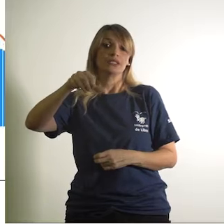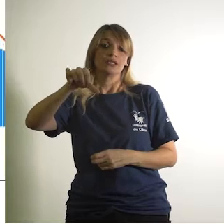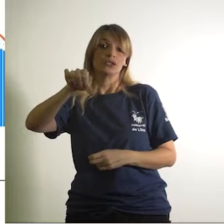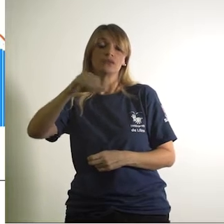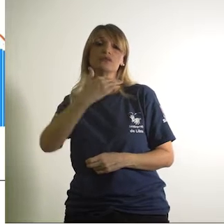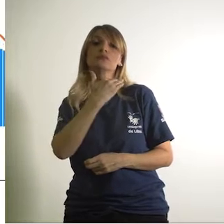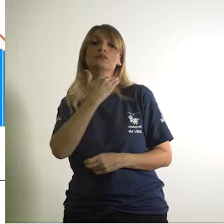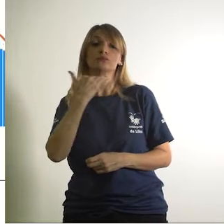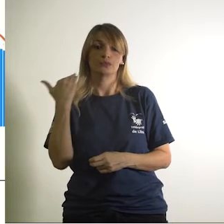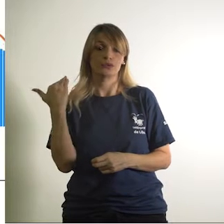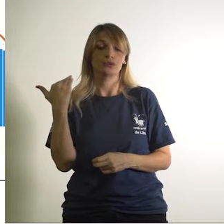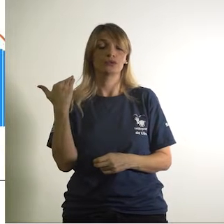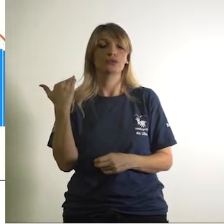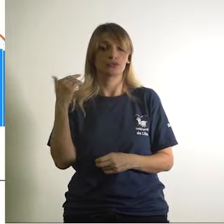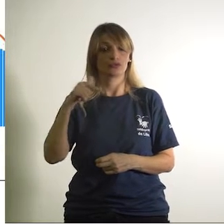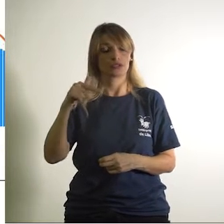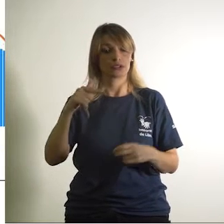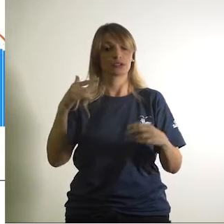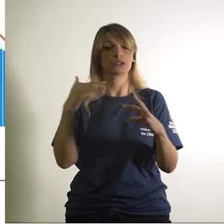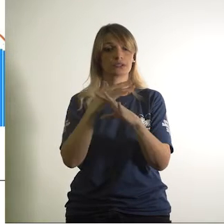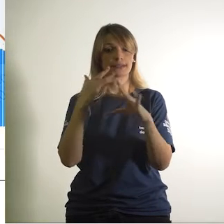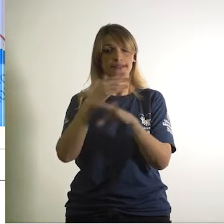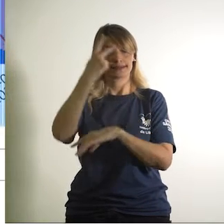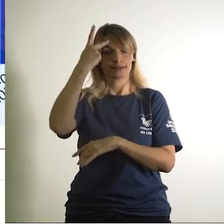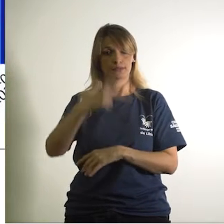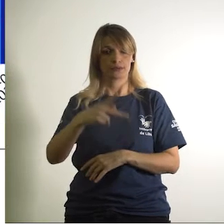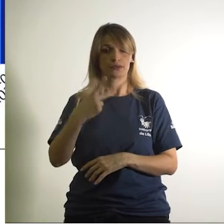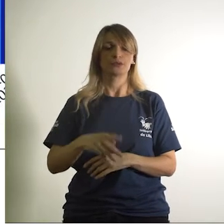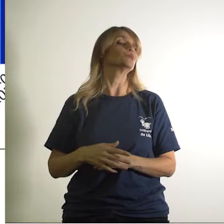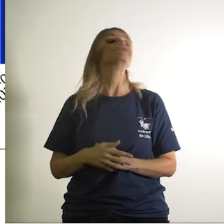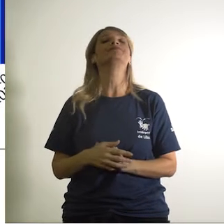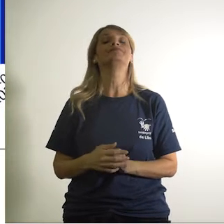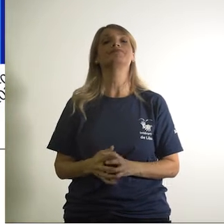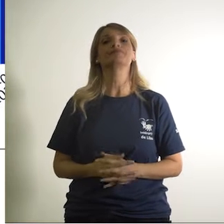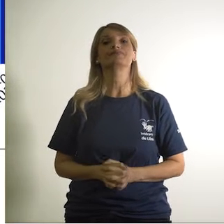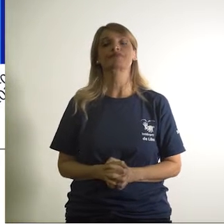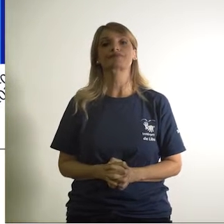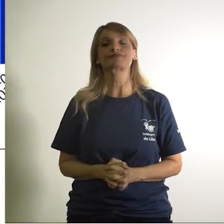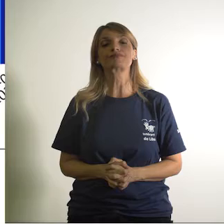óbitos aqui no município. A distribuição,